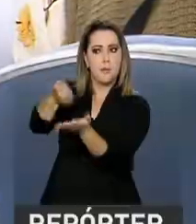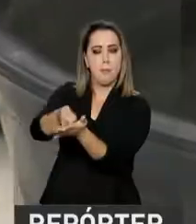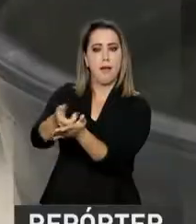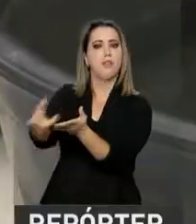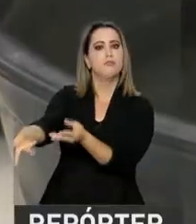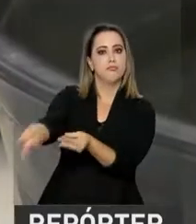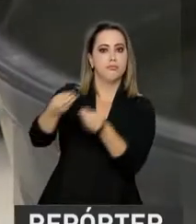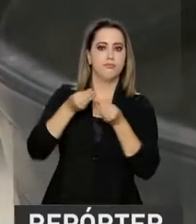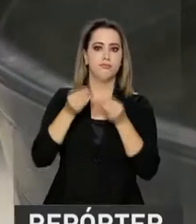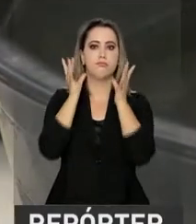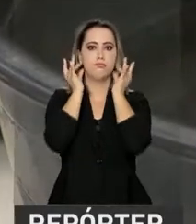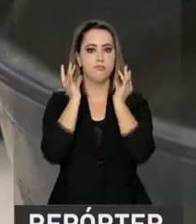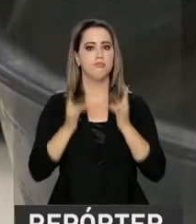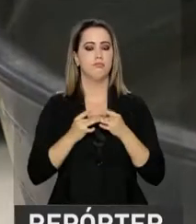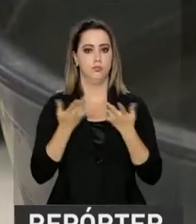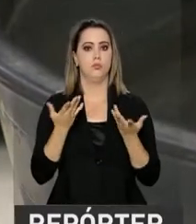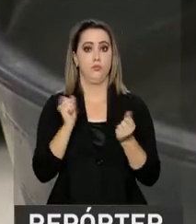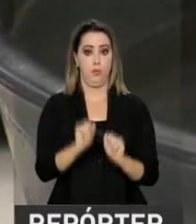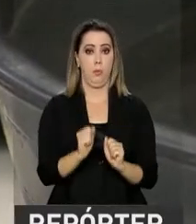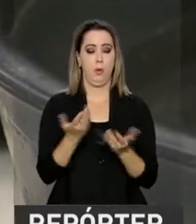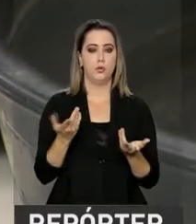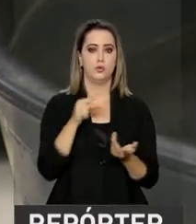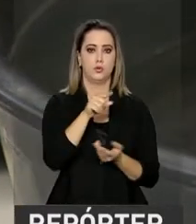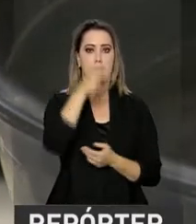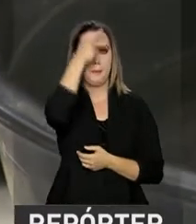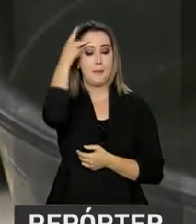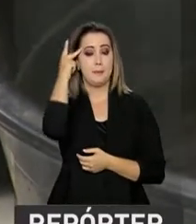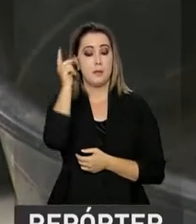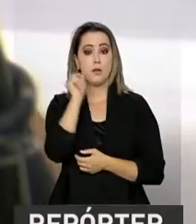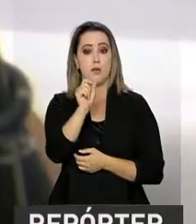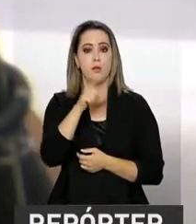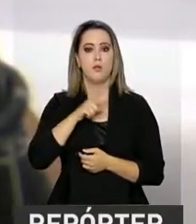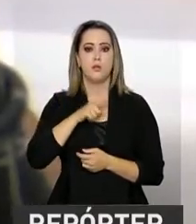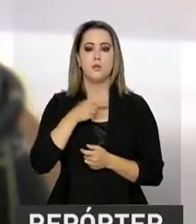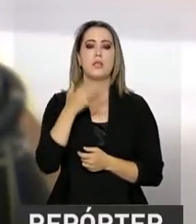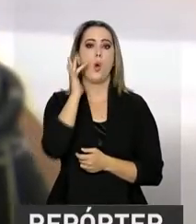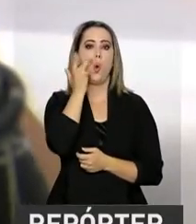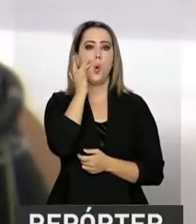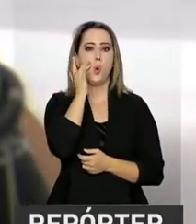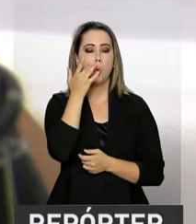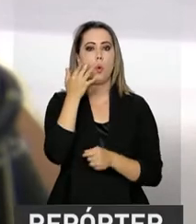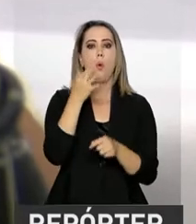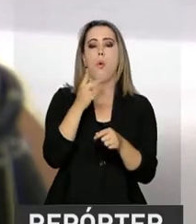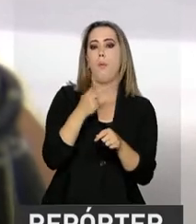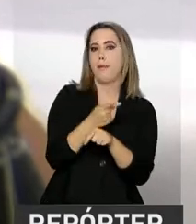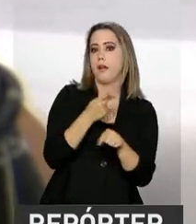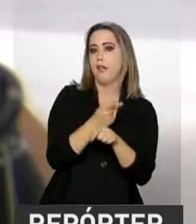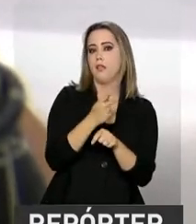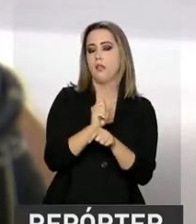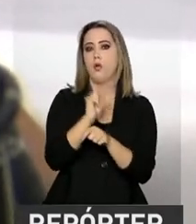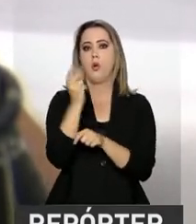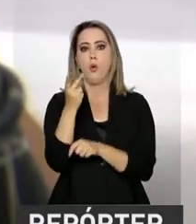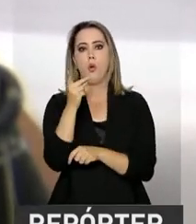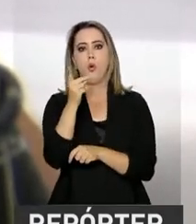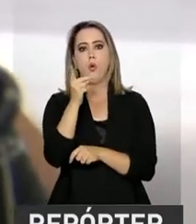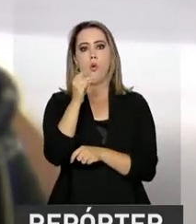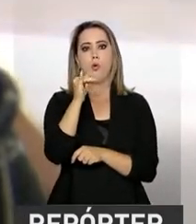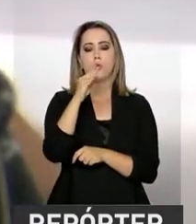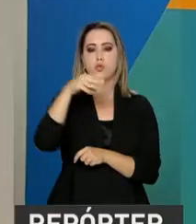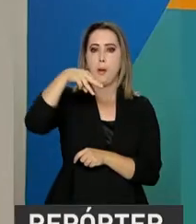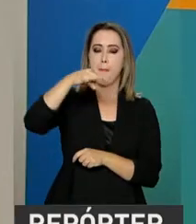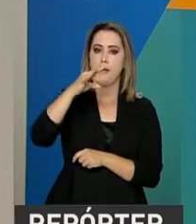mas só pode ser realizada se a peça empenhada por de ouro ou prata ou diamantes ou